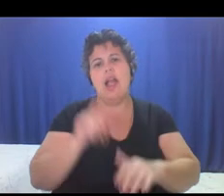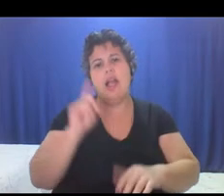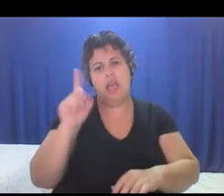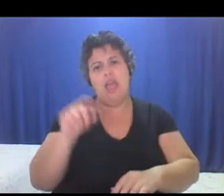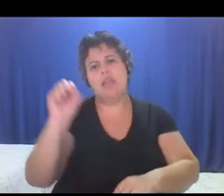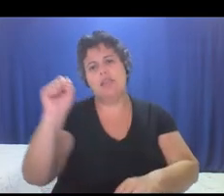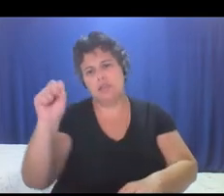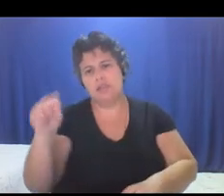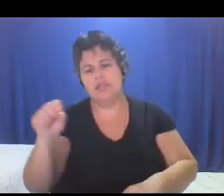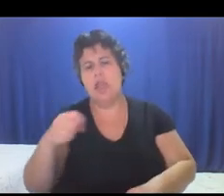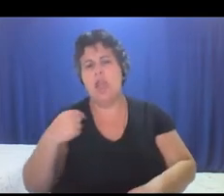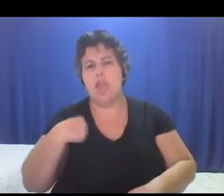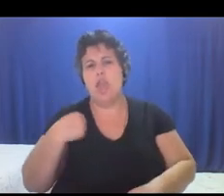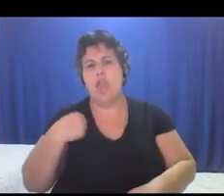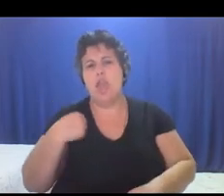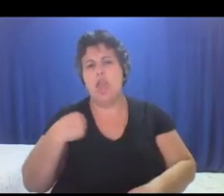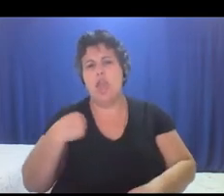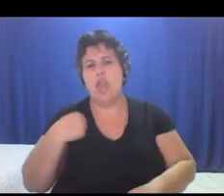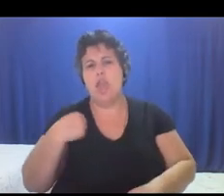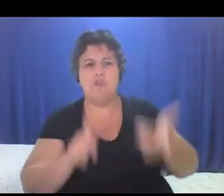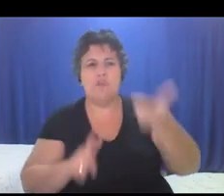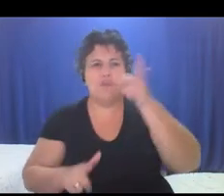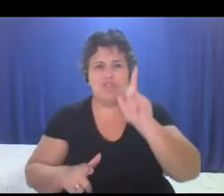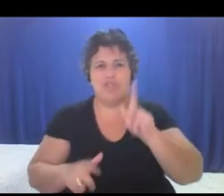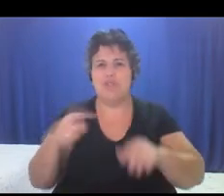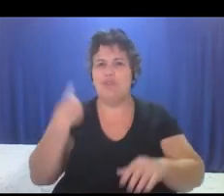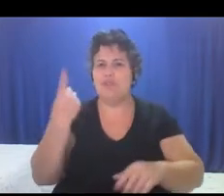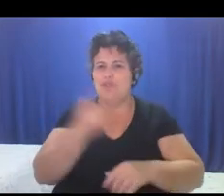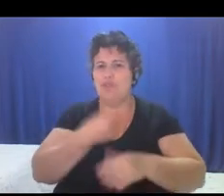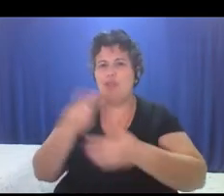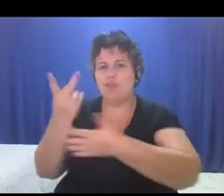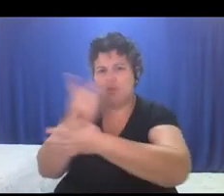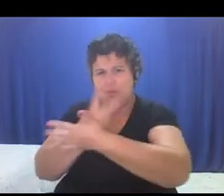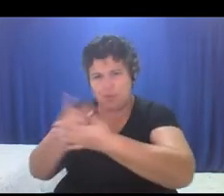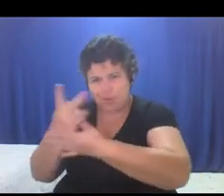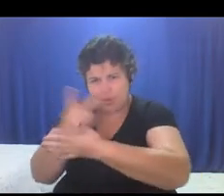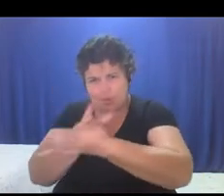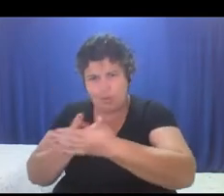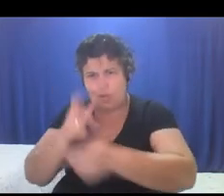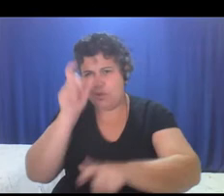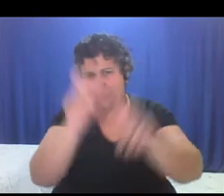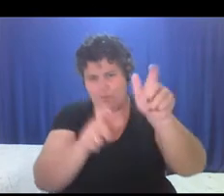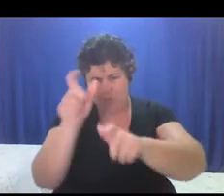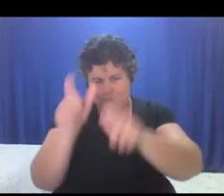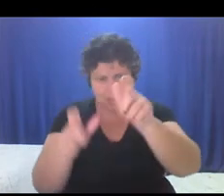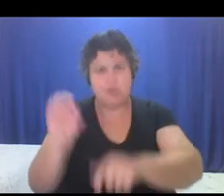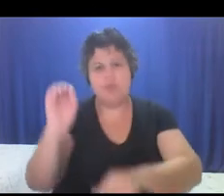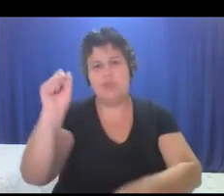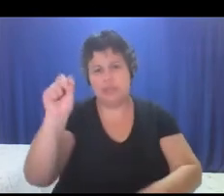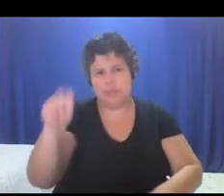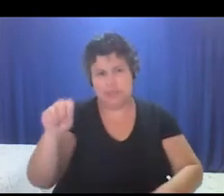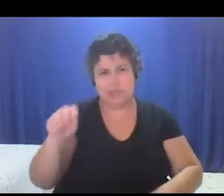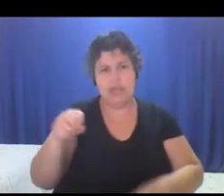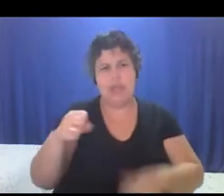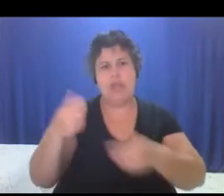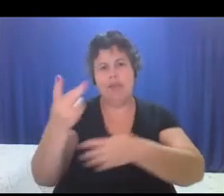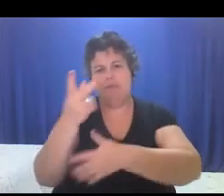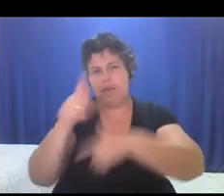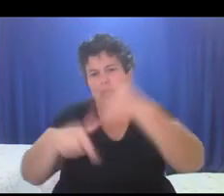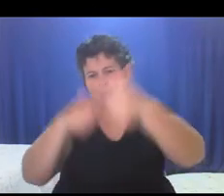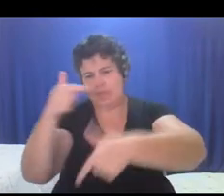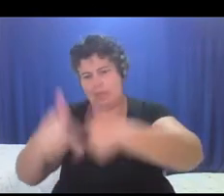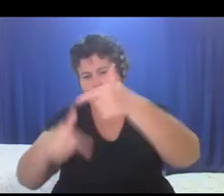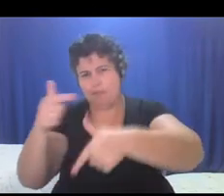assim. Eu consigo ver a gente buscando, né? Buscando pessoas assim, para trabalhar com a gente